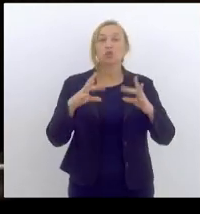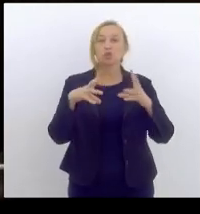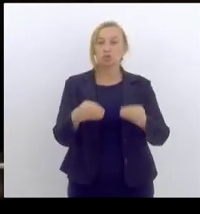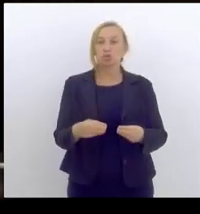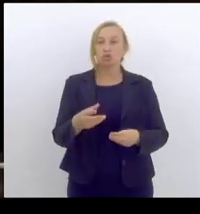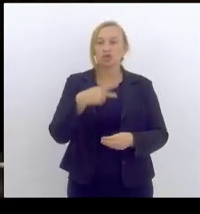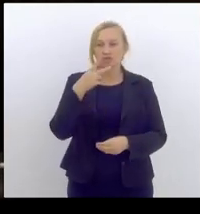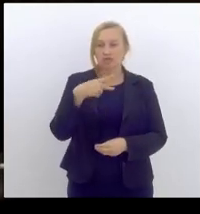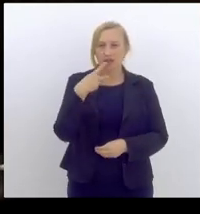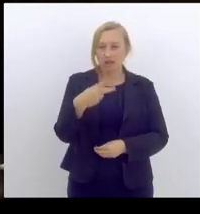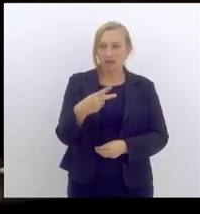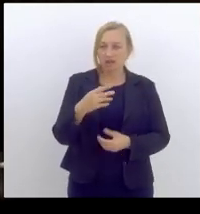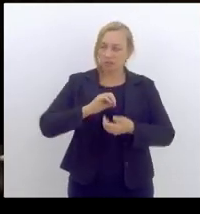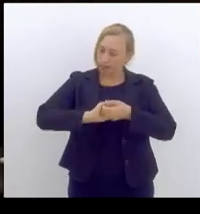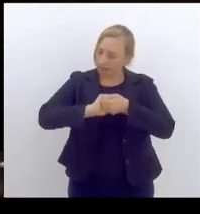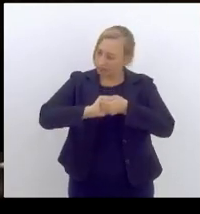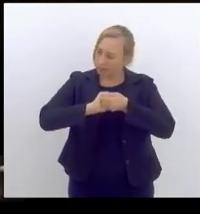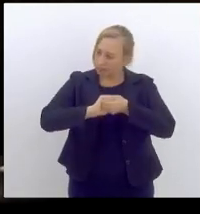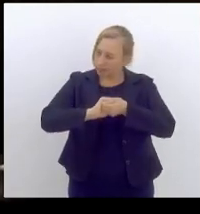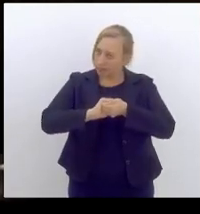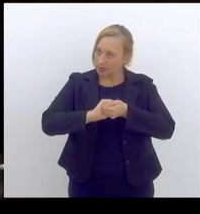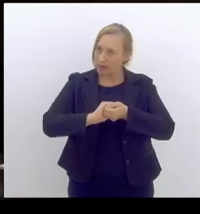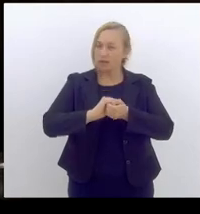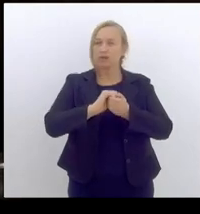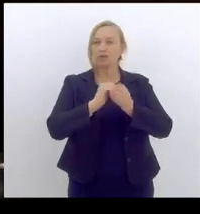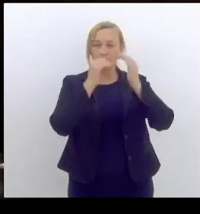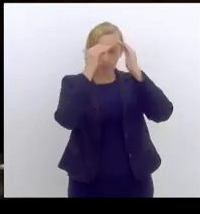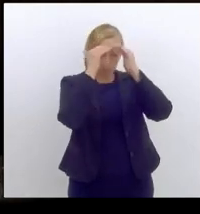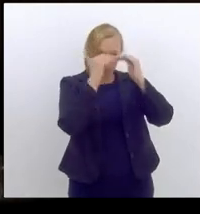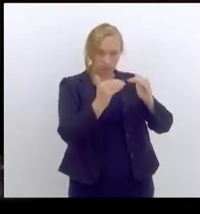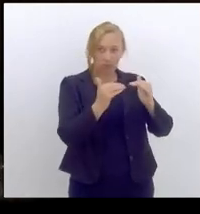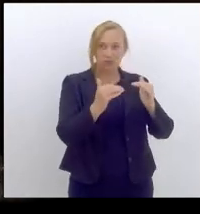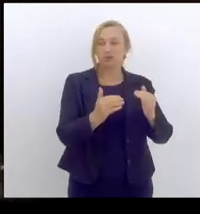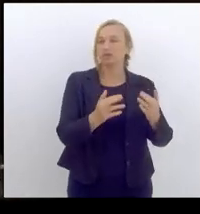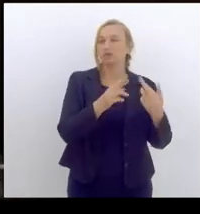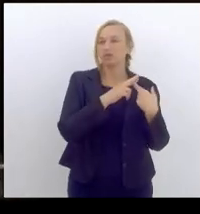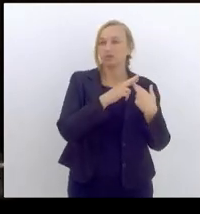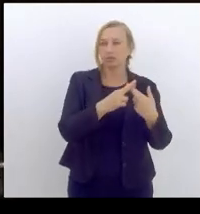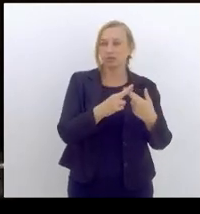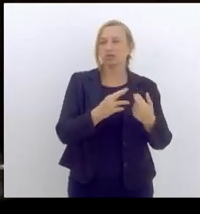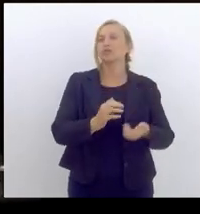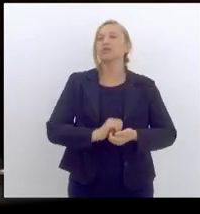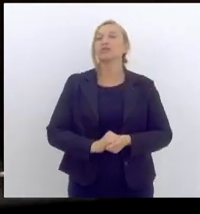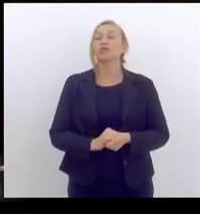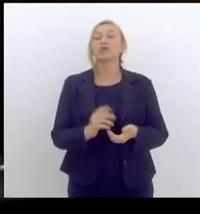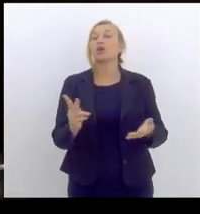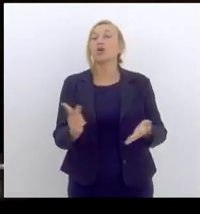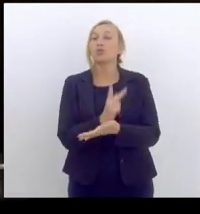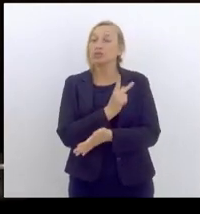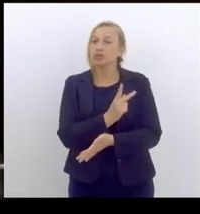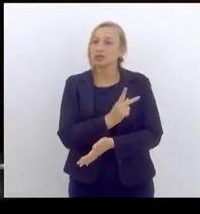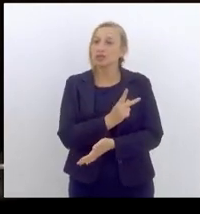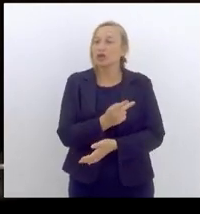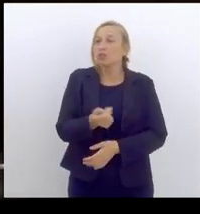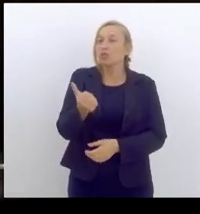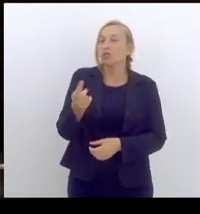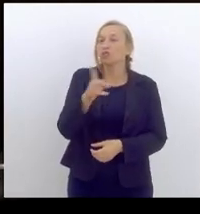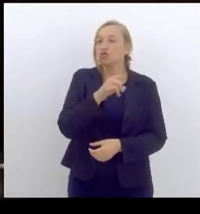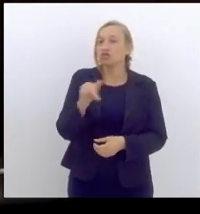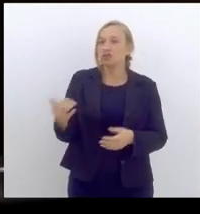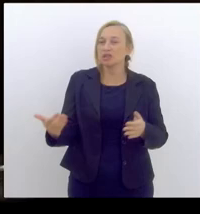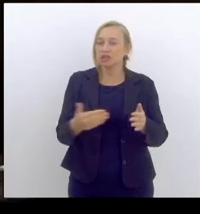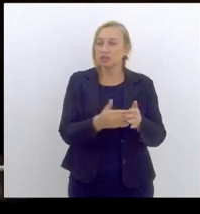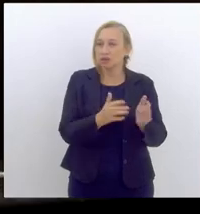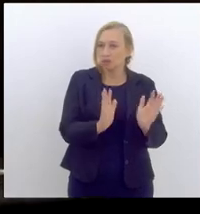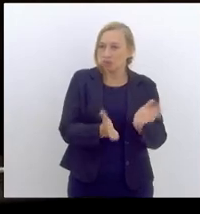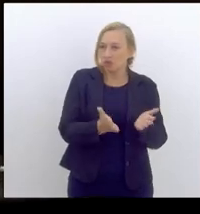e apertamos as mãos, nós cumprimos um com os outros. O que aconteceu de poucos dias para cá, e